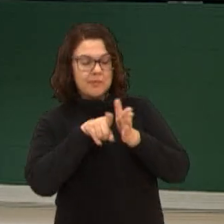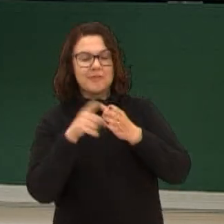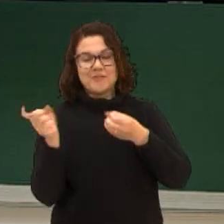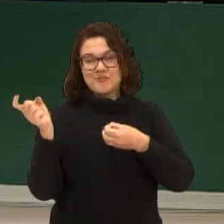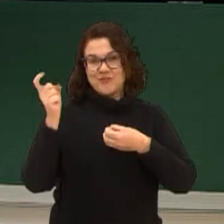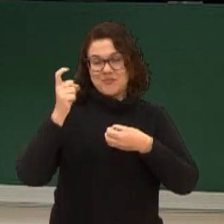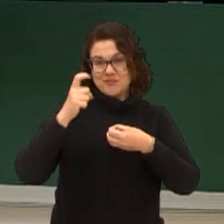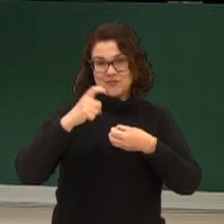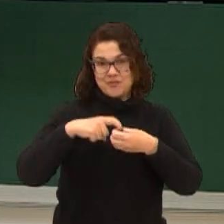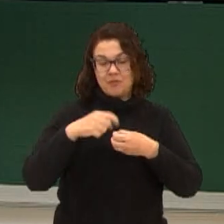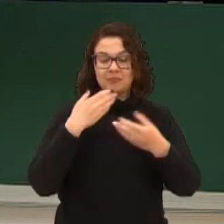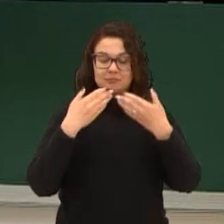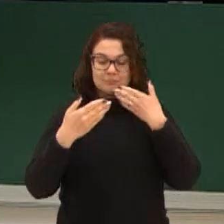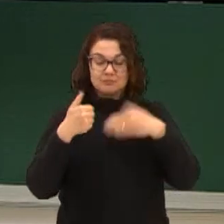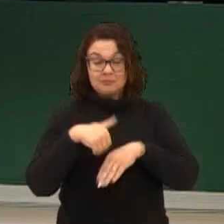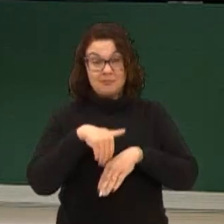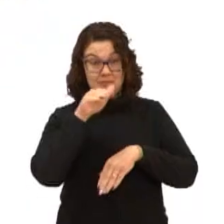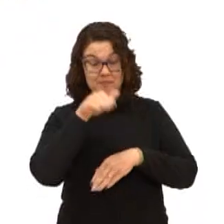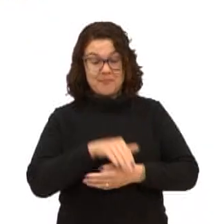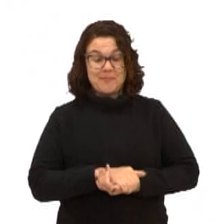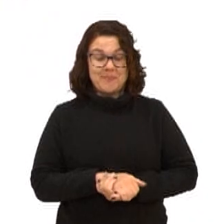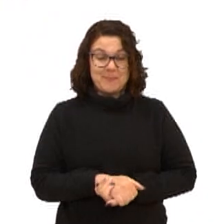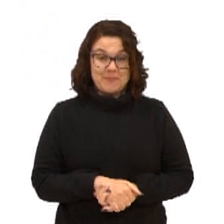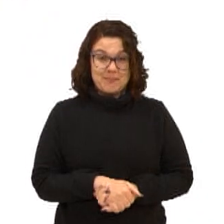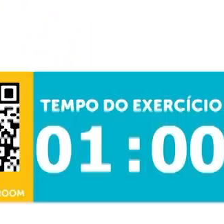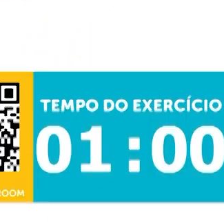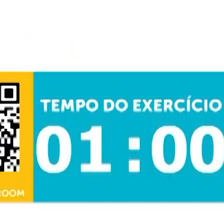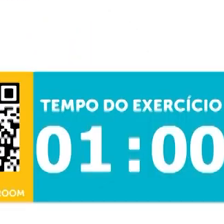já voltamos para conversar um pouquinho sobre isso.